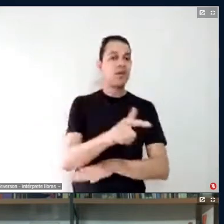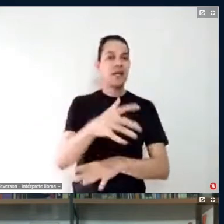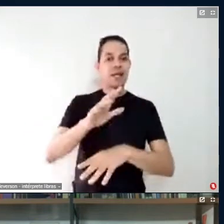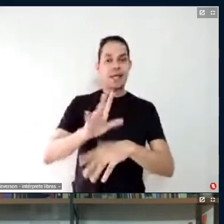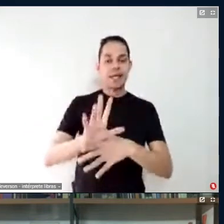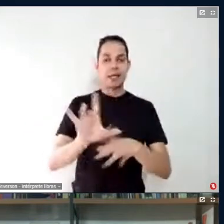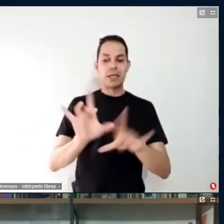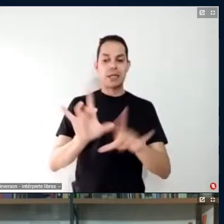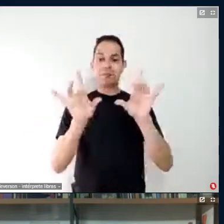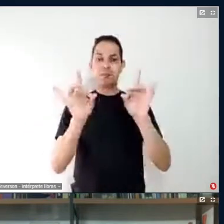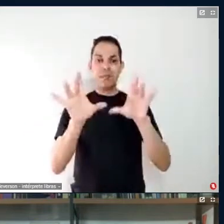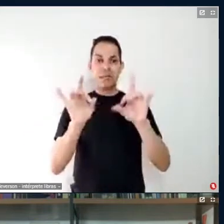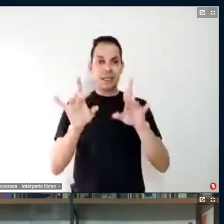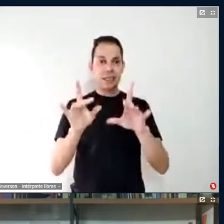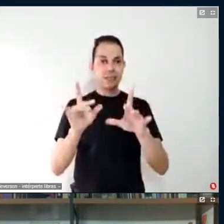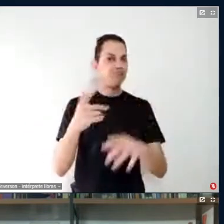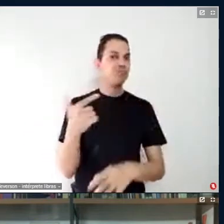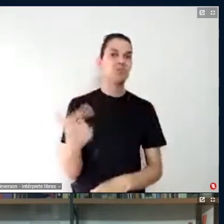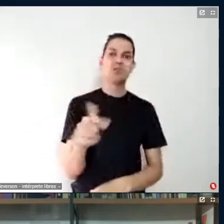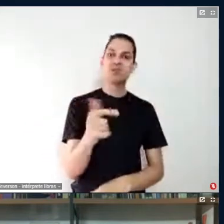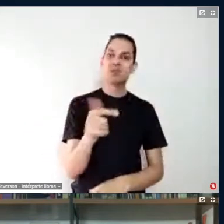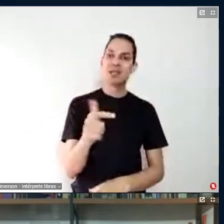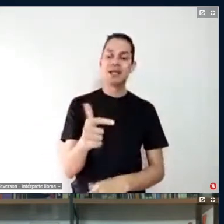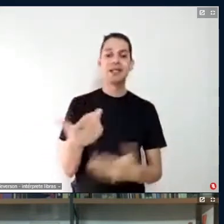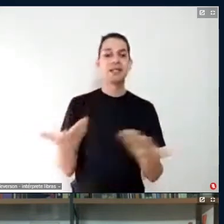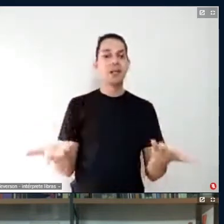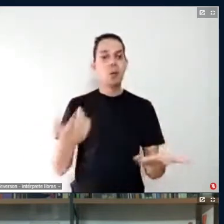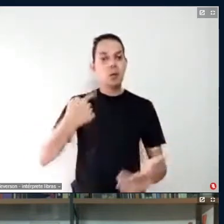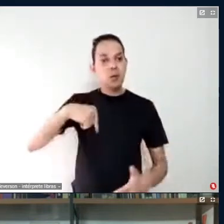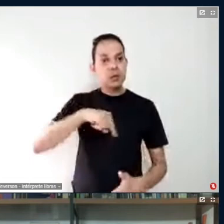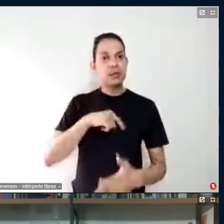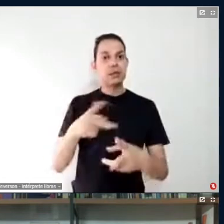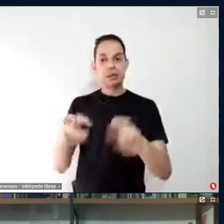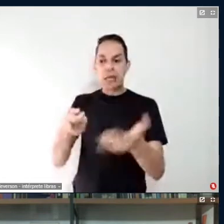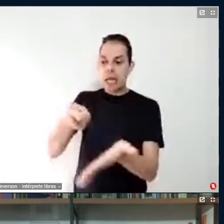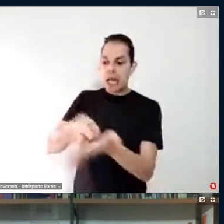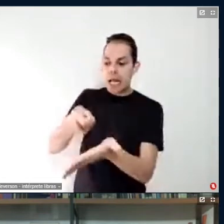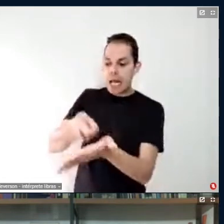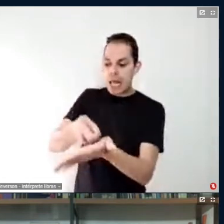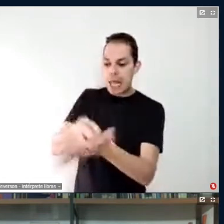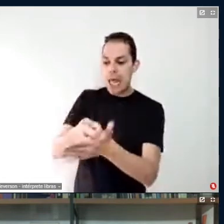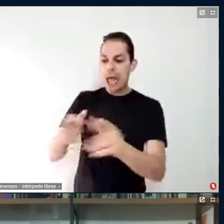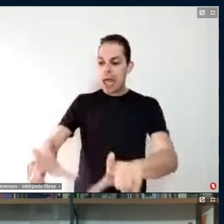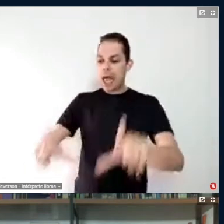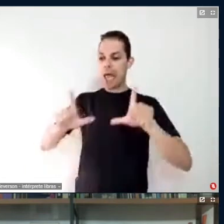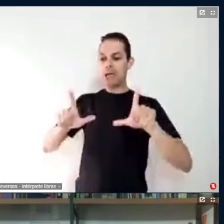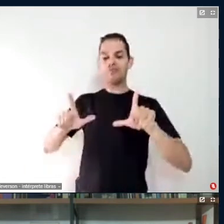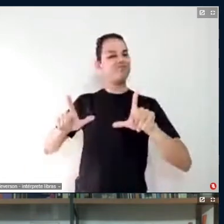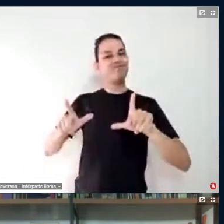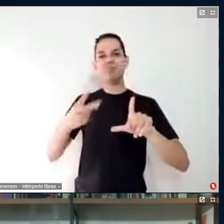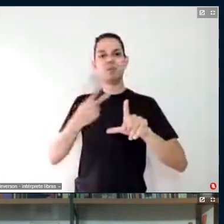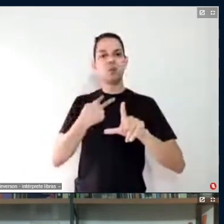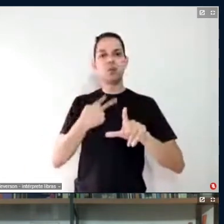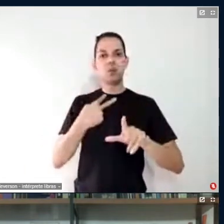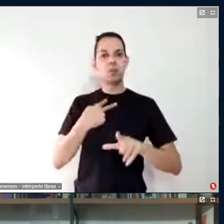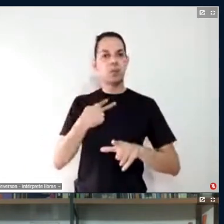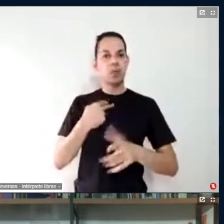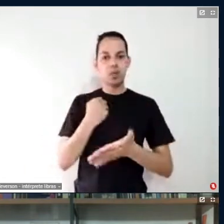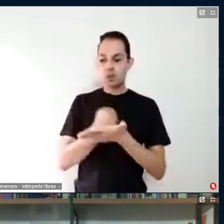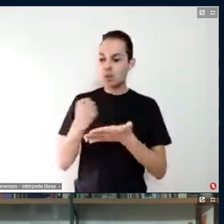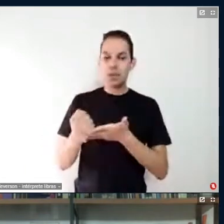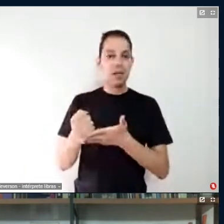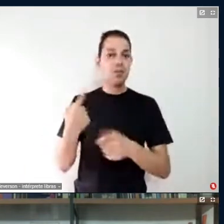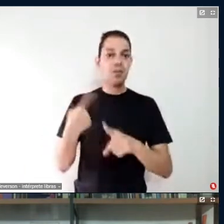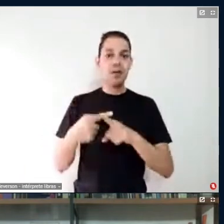temos. Então, a gente não pode nem cobrar que esse certificado seja uma exigência do contrato porque nós não